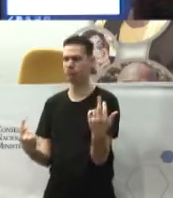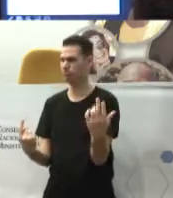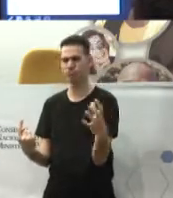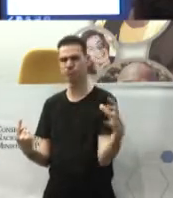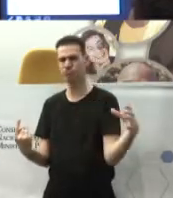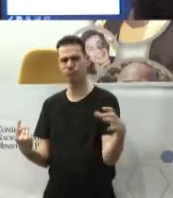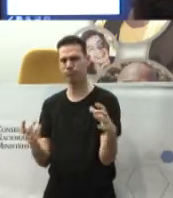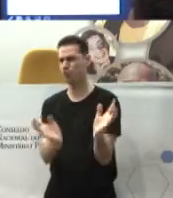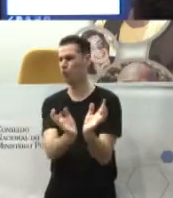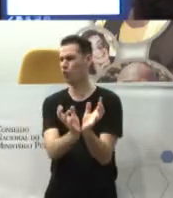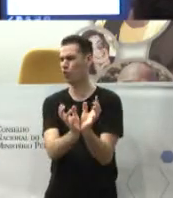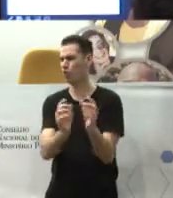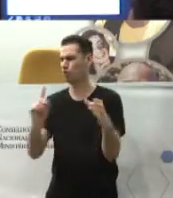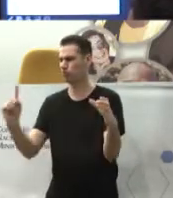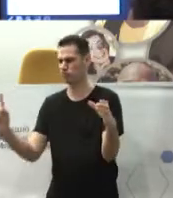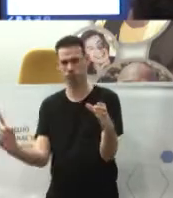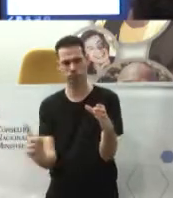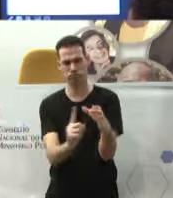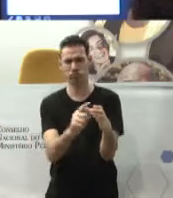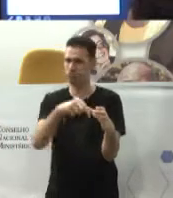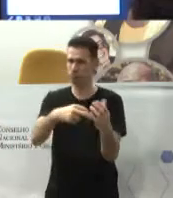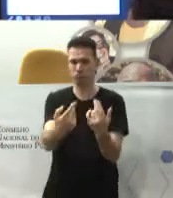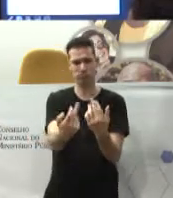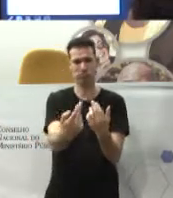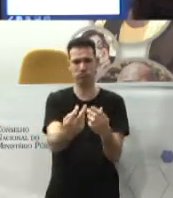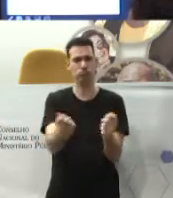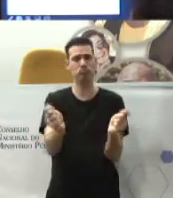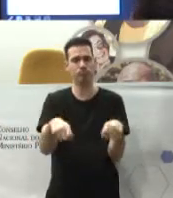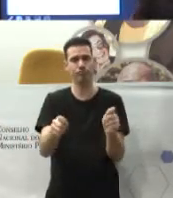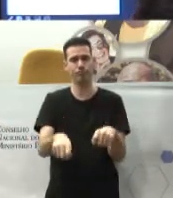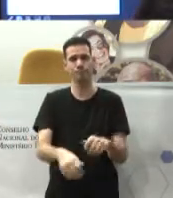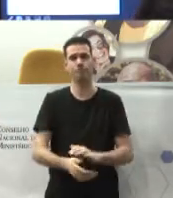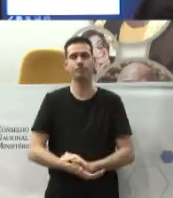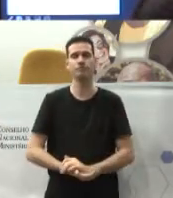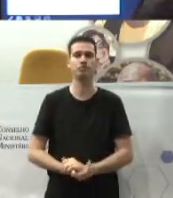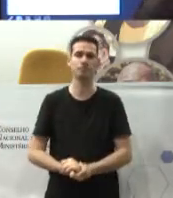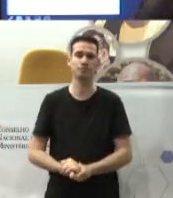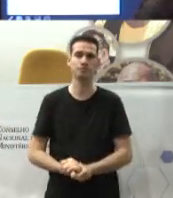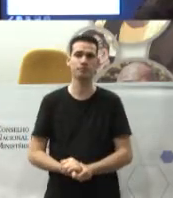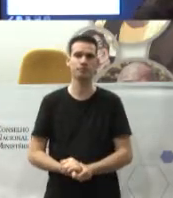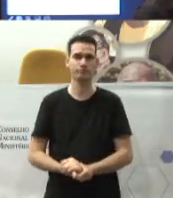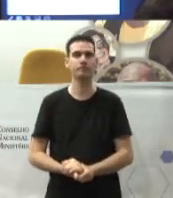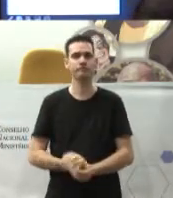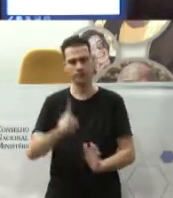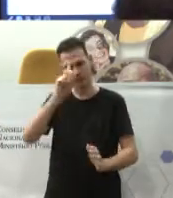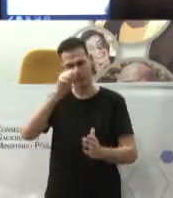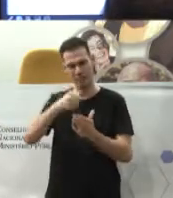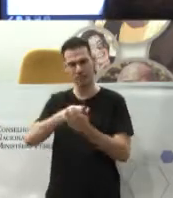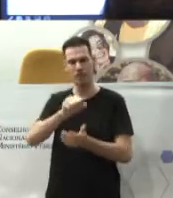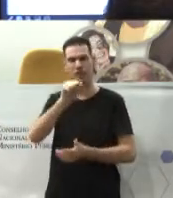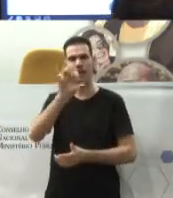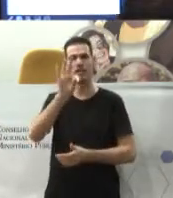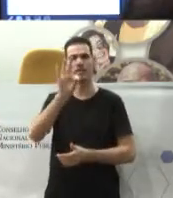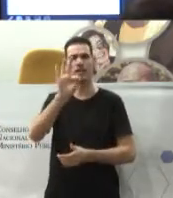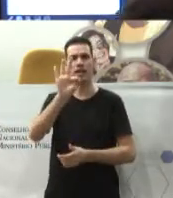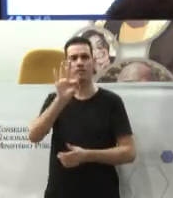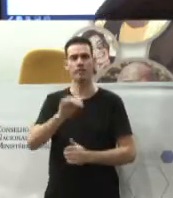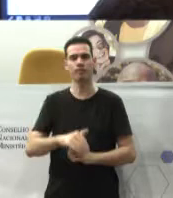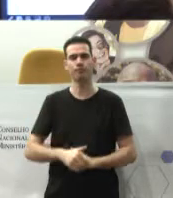para todos os demais processos nas mesmas circunstâncias. Exatamente aquela decisão do STF.